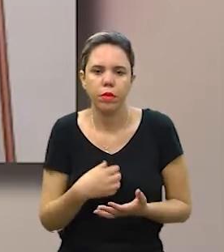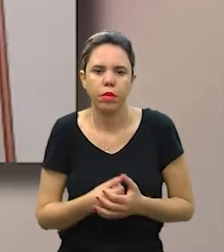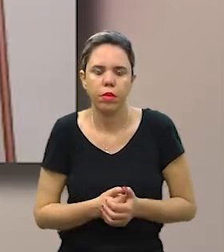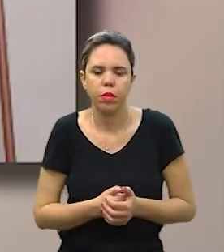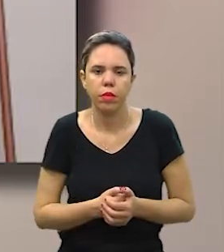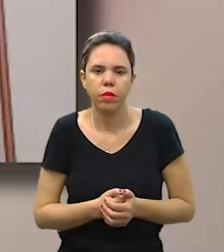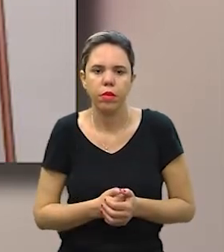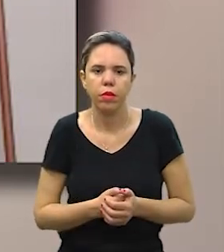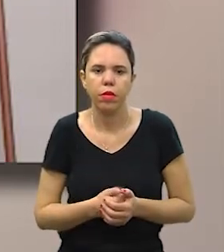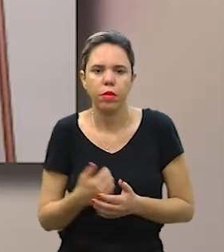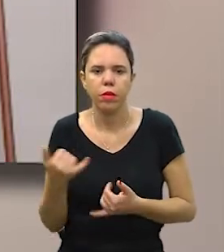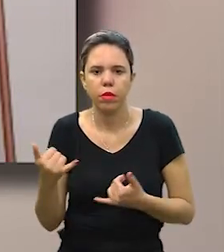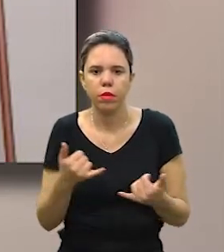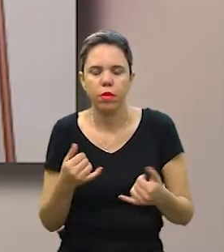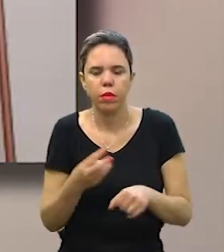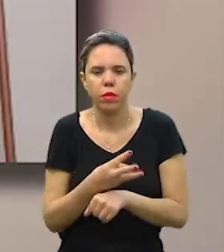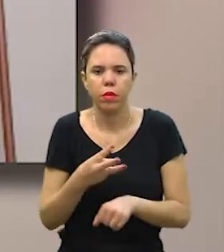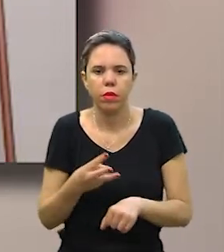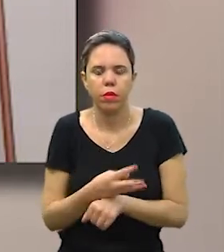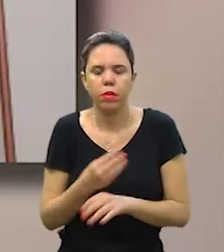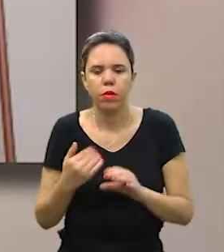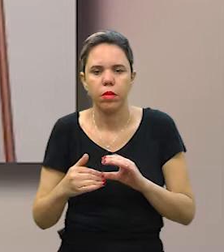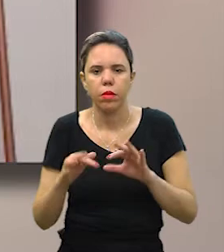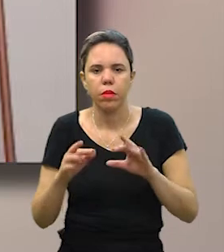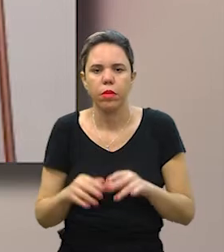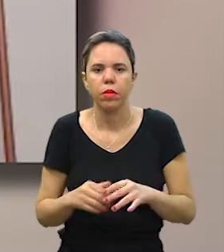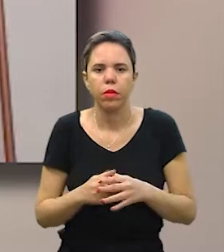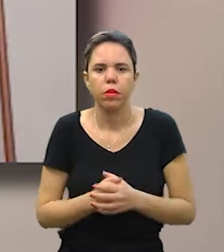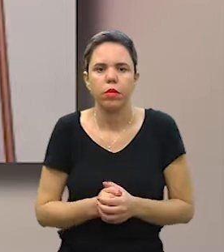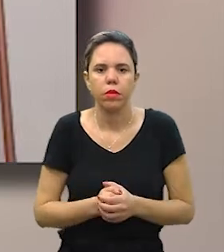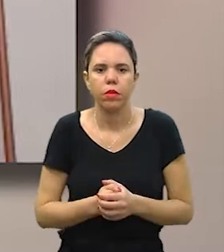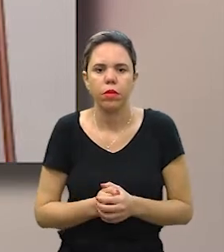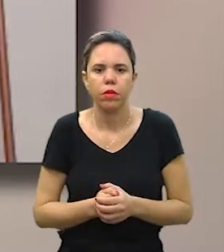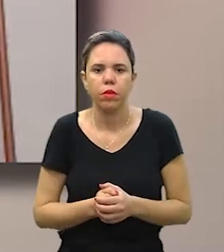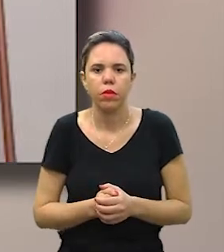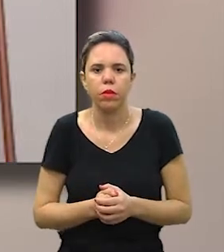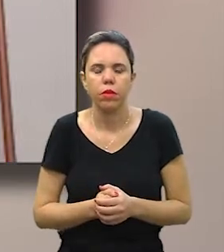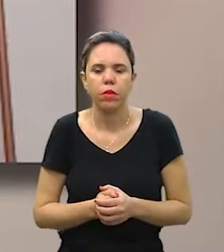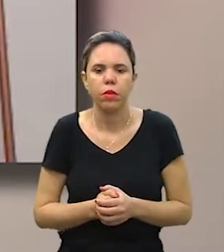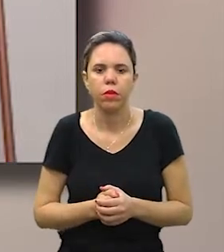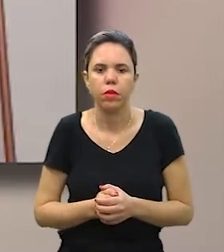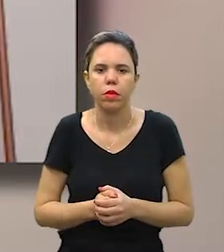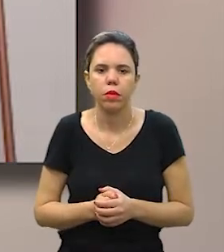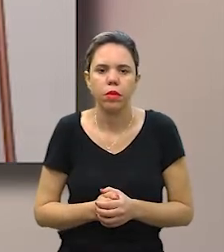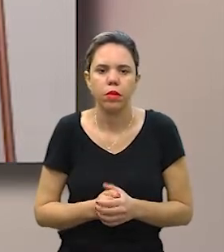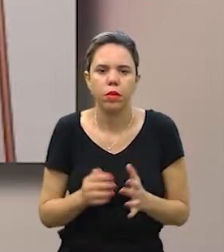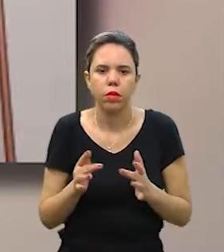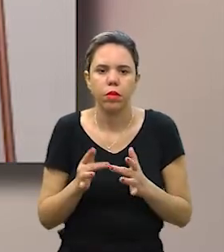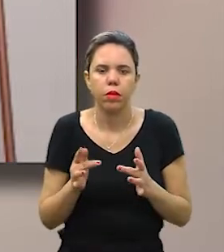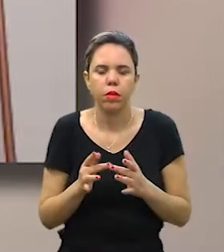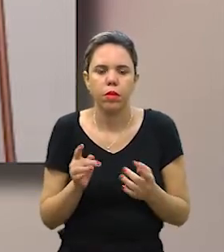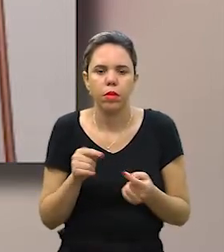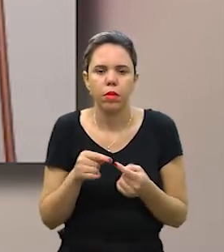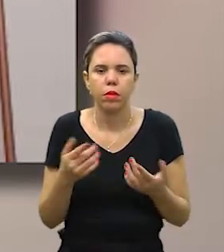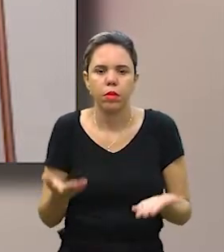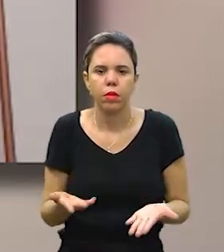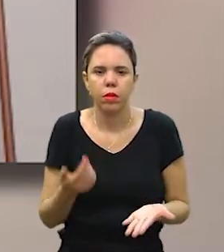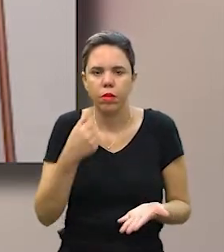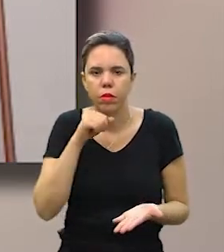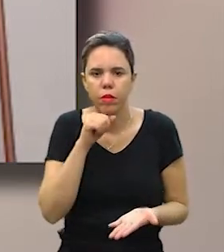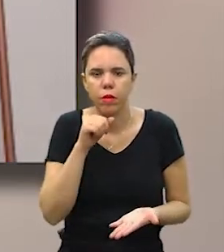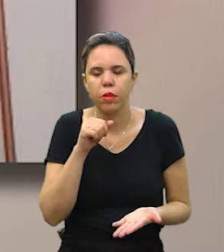maneira, seja o celular, o WhatsApp, um e-mail, é, um contato direto que